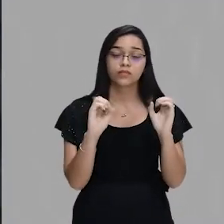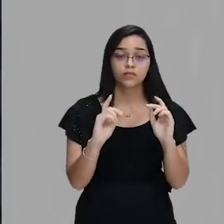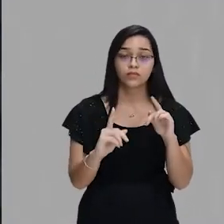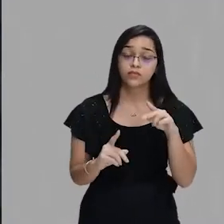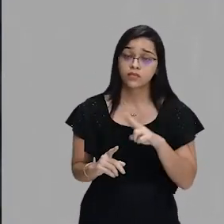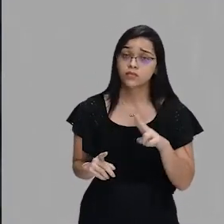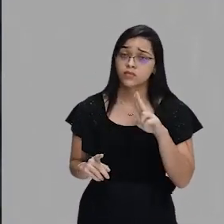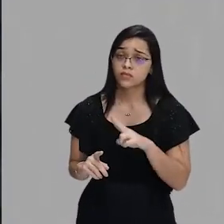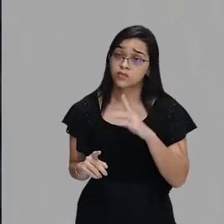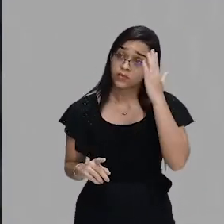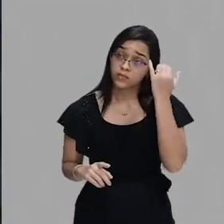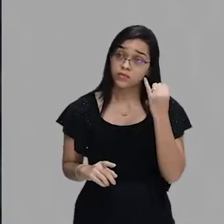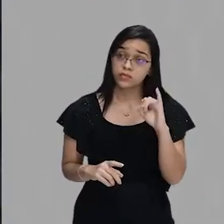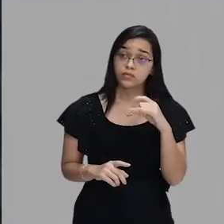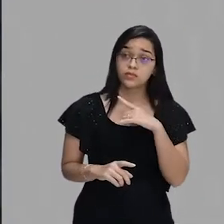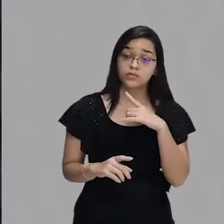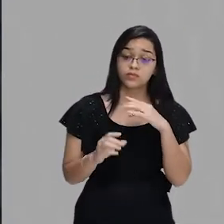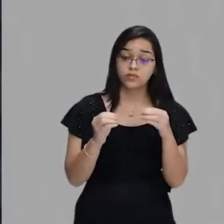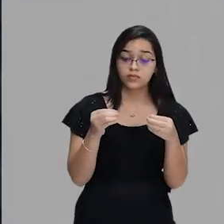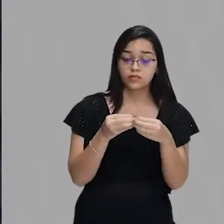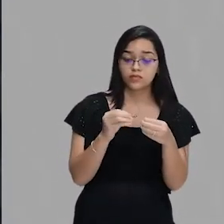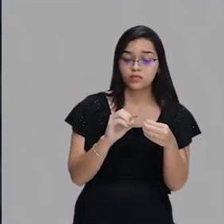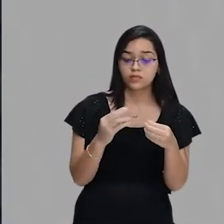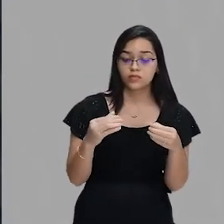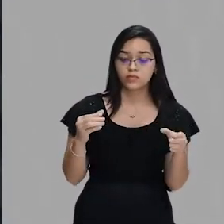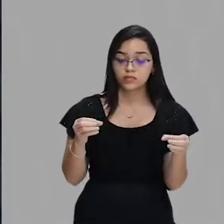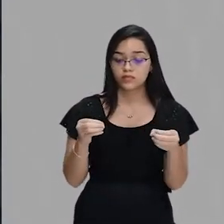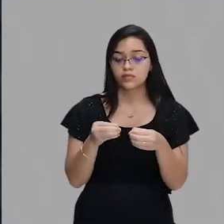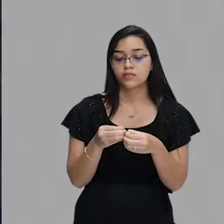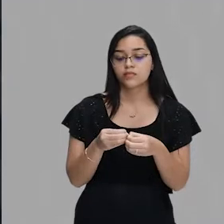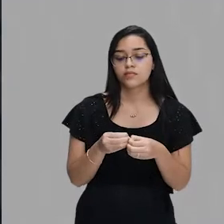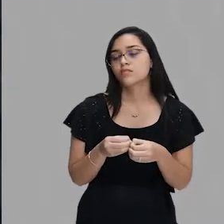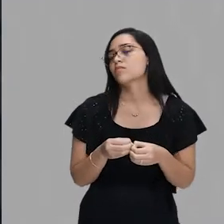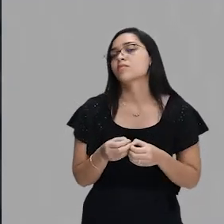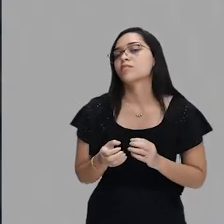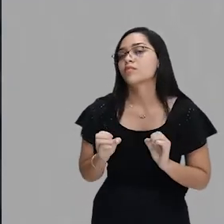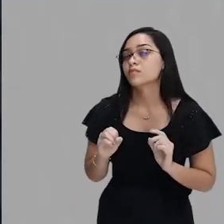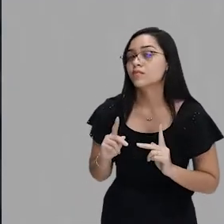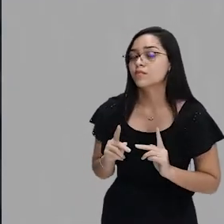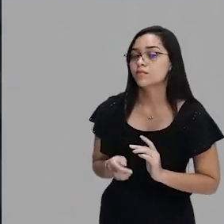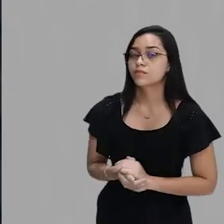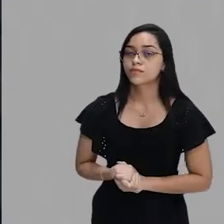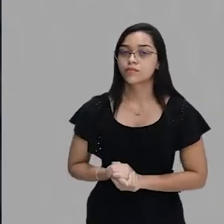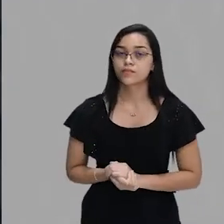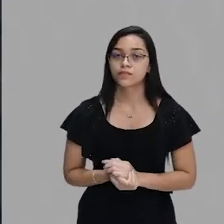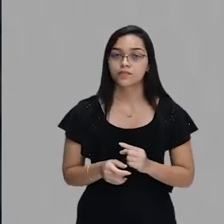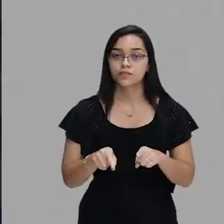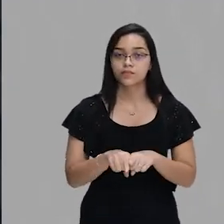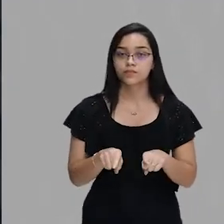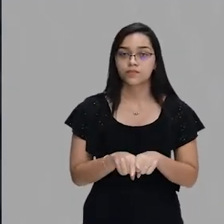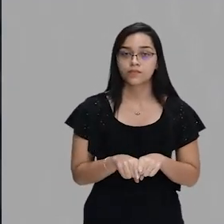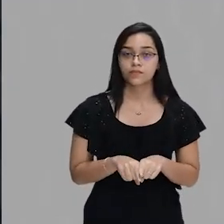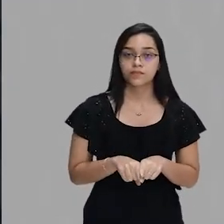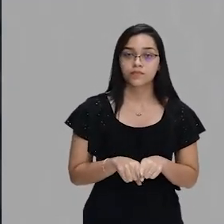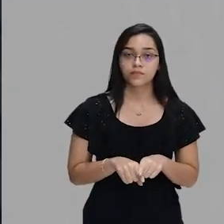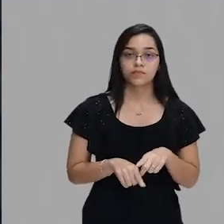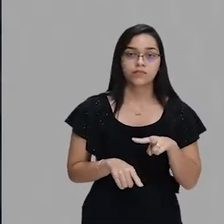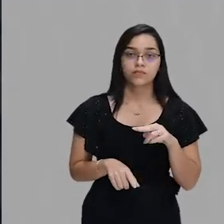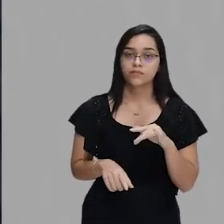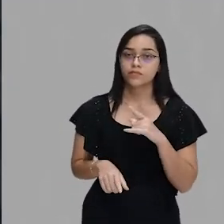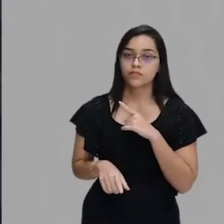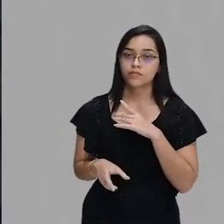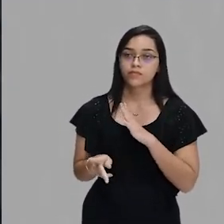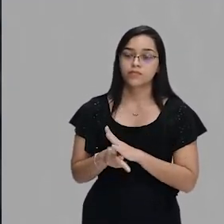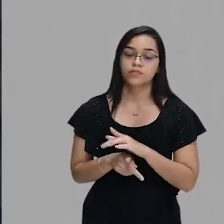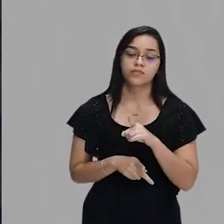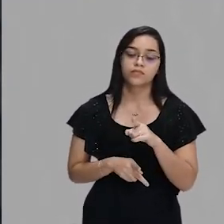usa a média para saber se está longe da média ou está pertinho da média, os outros termos. Certo? Mas ela em si não é uma